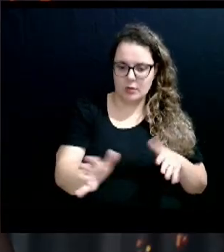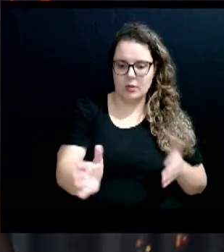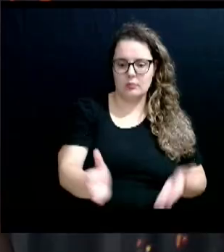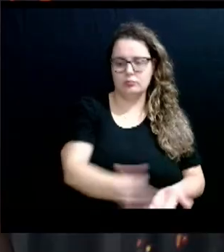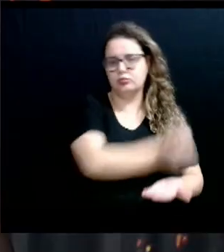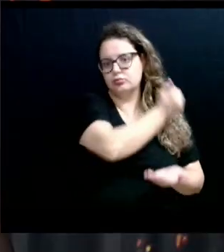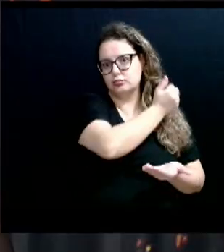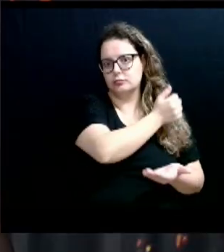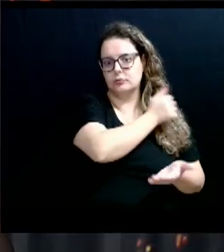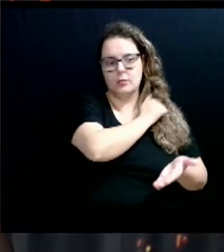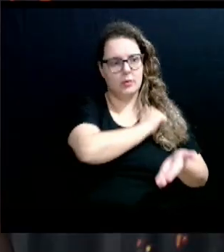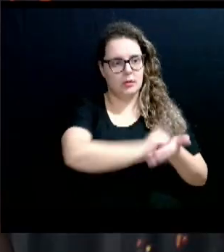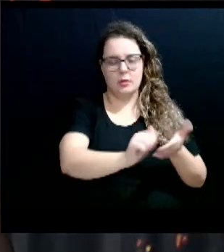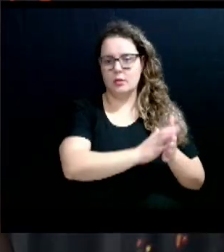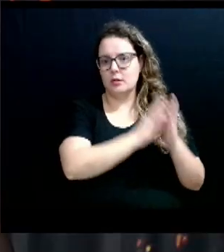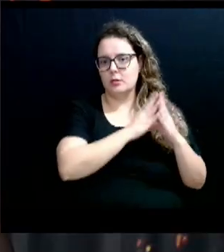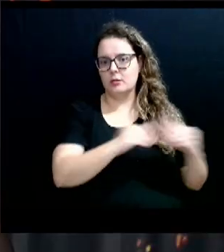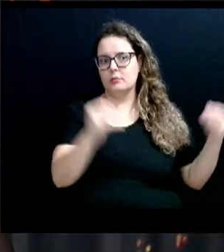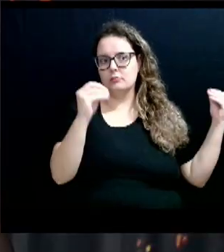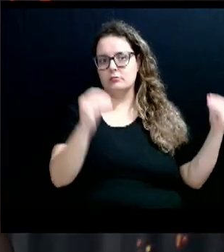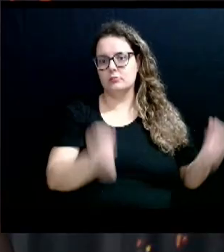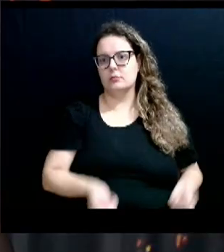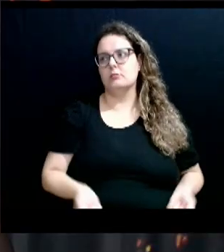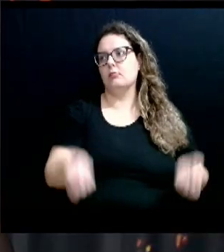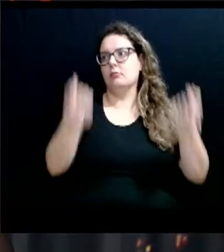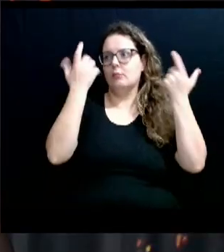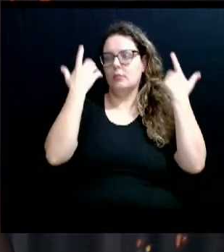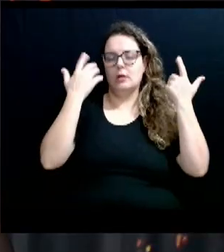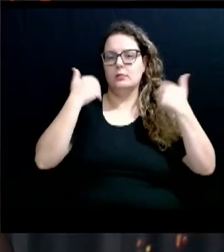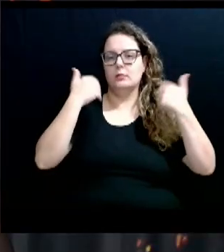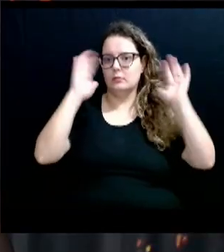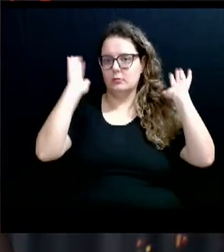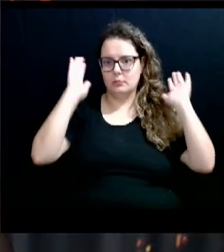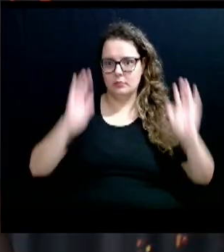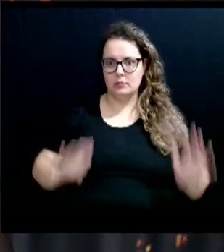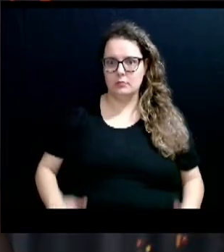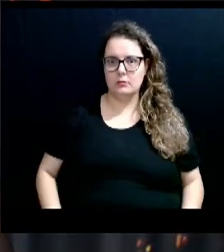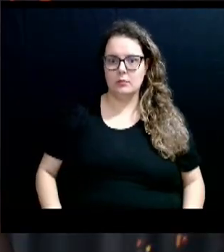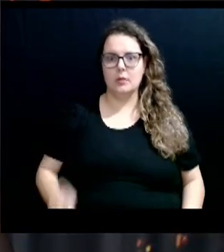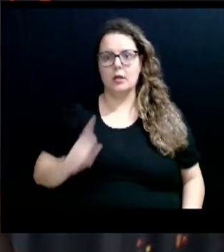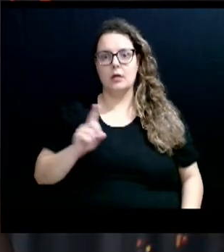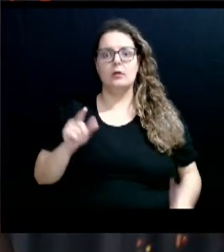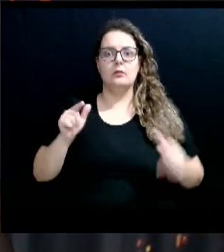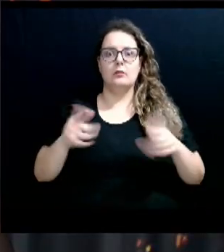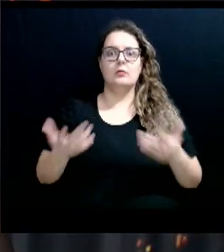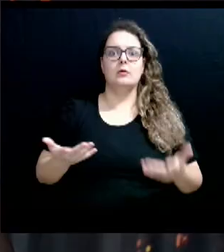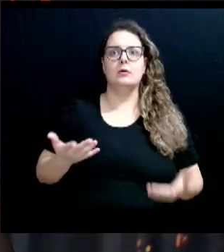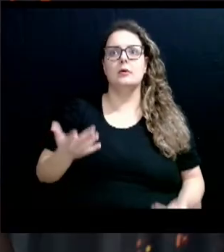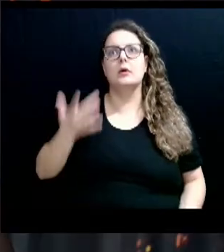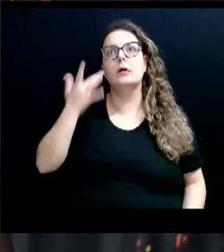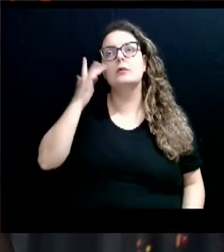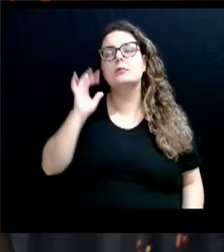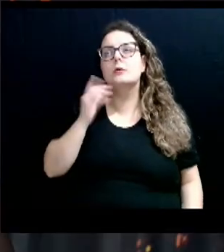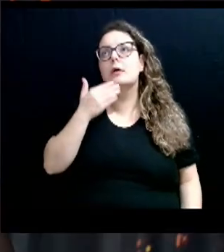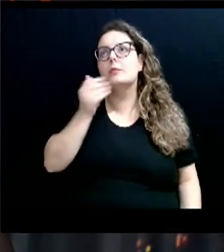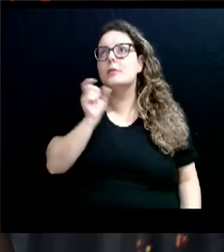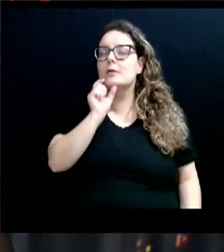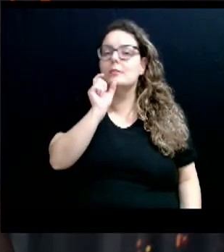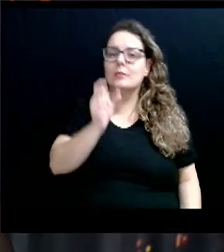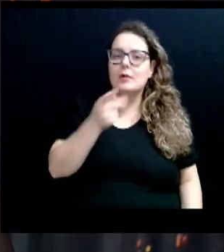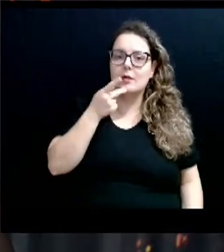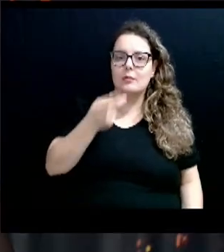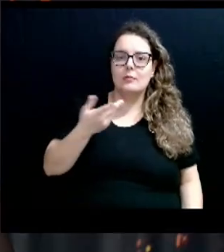é um lugar de muito... Não sei a melhor palavra para falar aqui, mas de